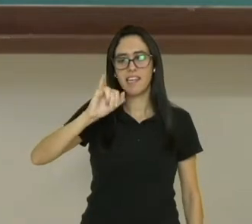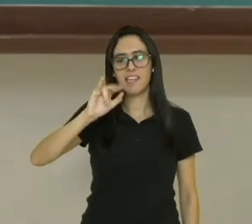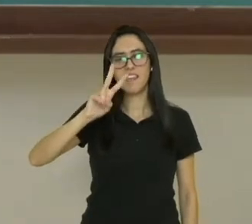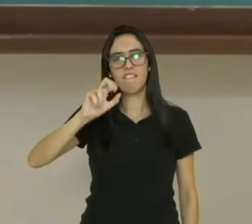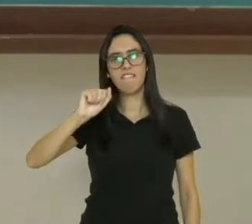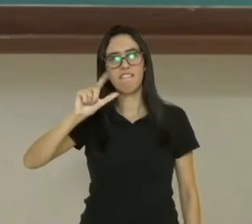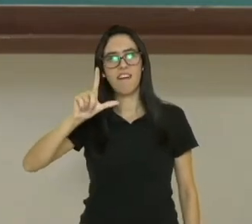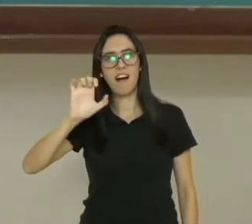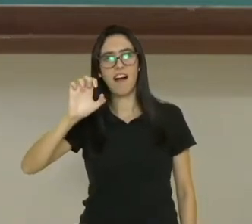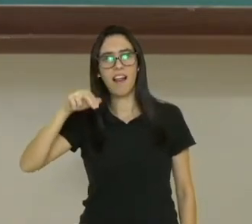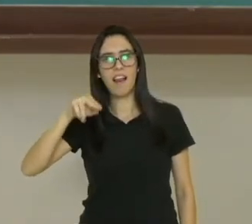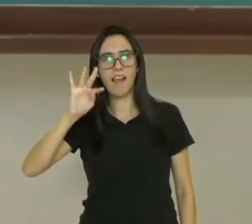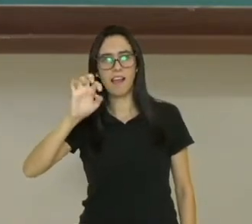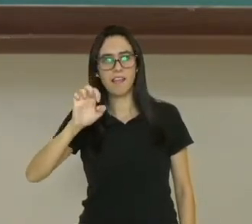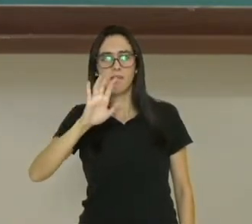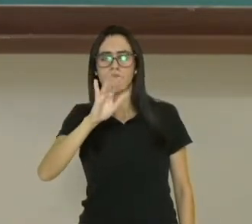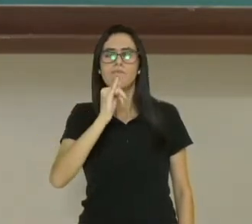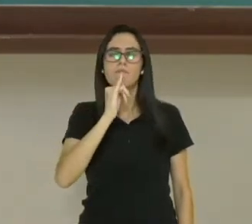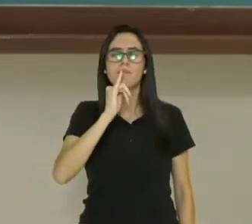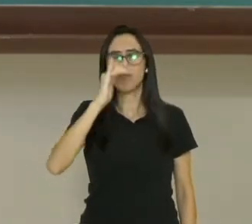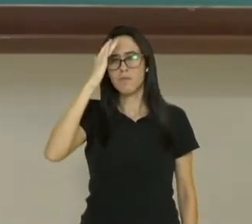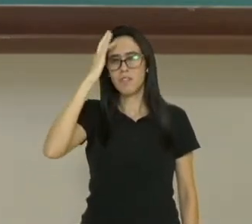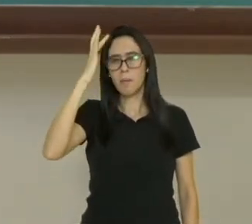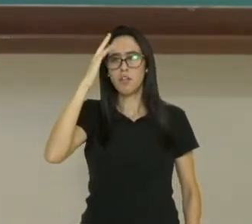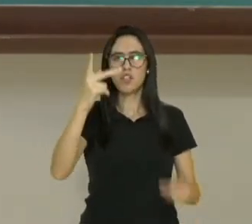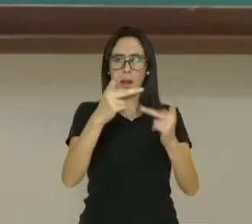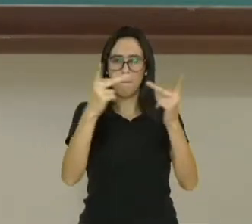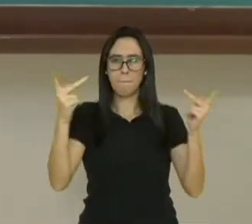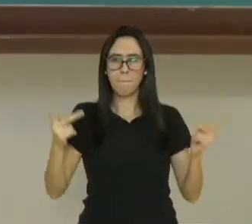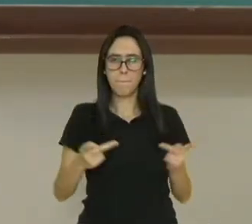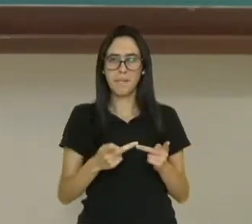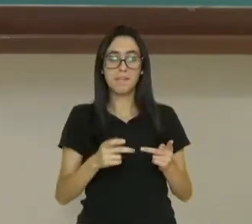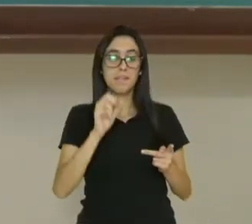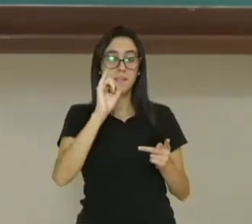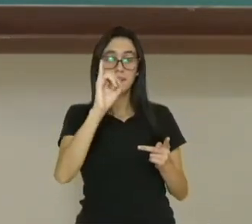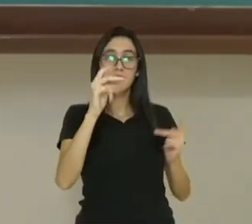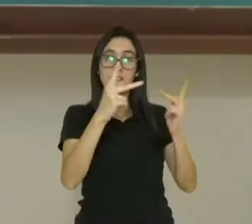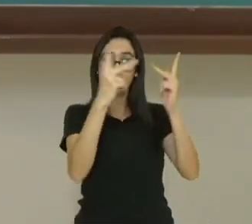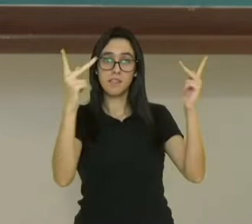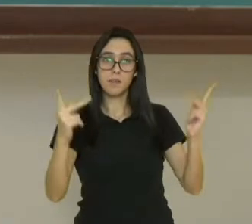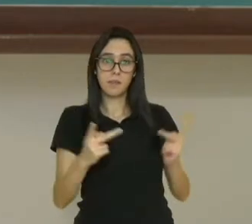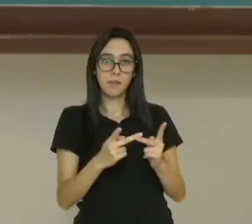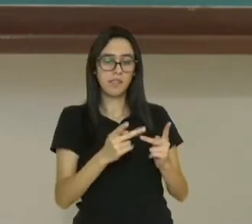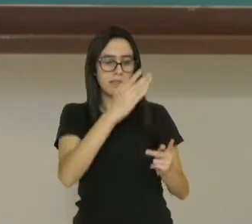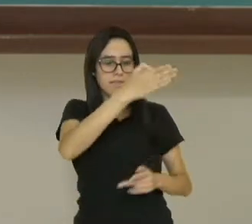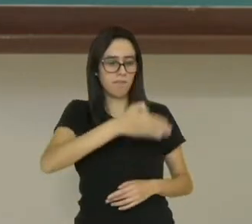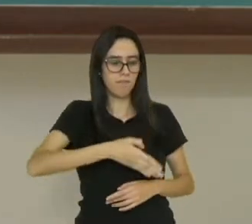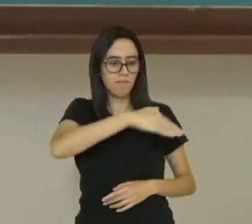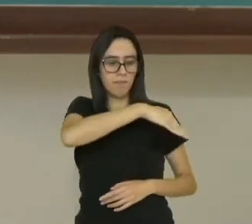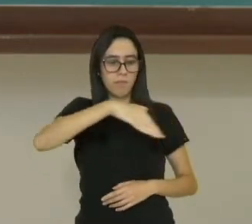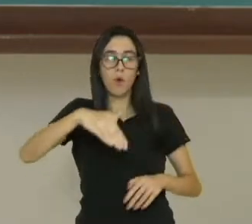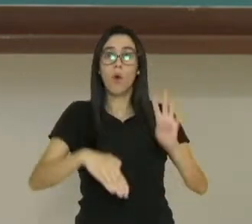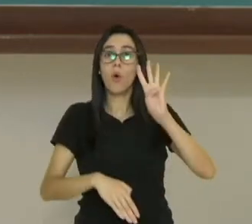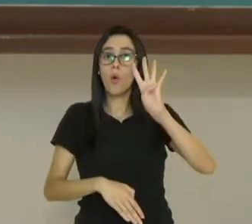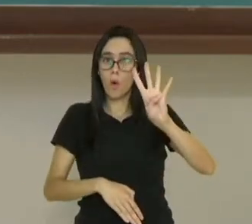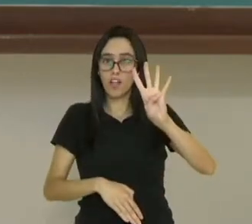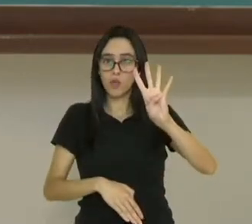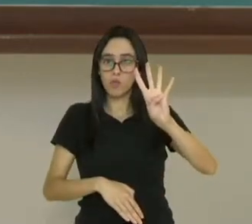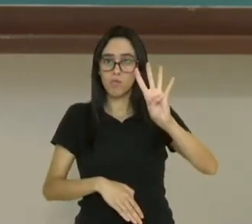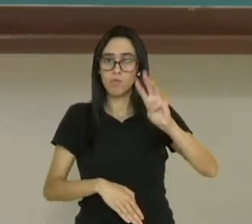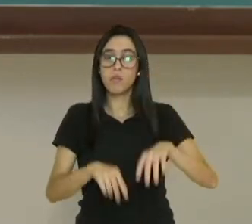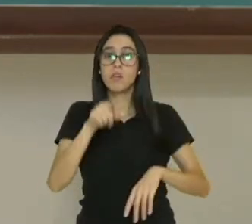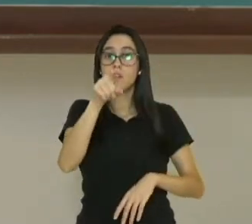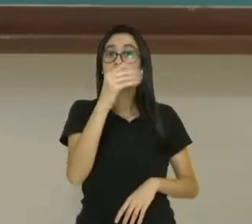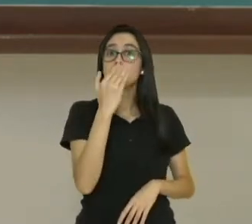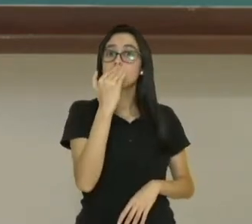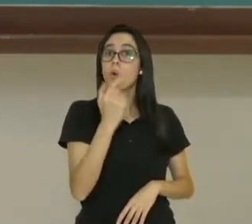comigo assim. Vamos imaginar uma pizza. Se eu dividir essa pizza em 4 pedaços e você comer um pedaço, você estará